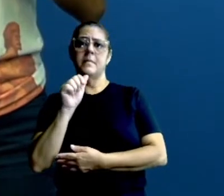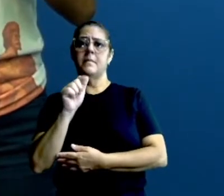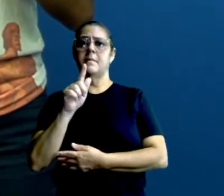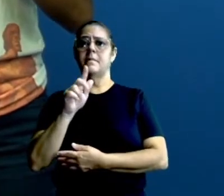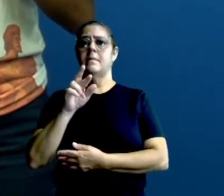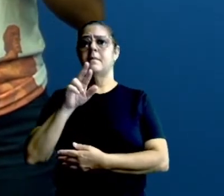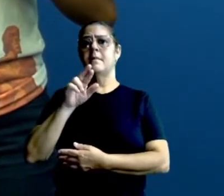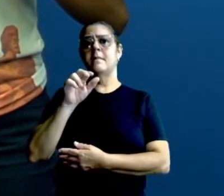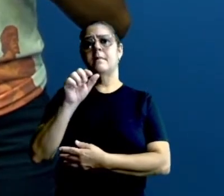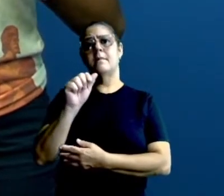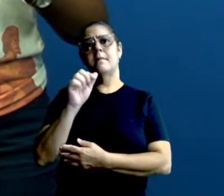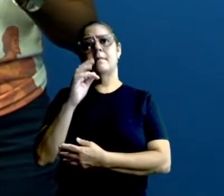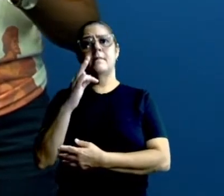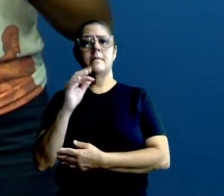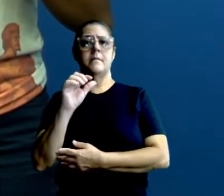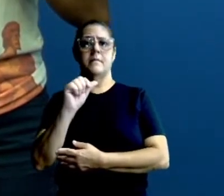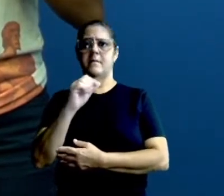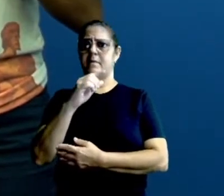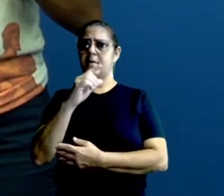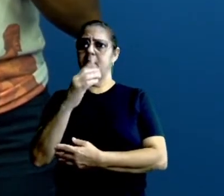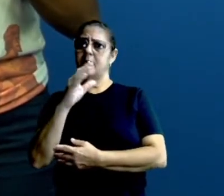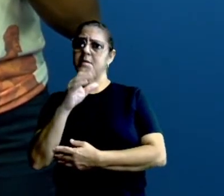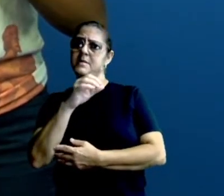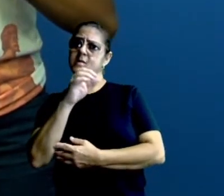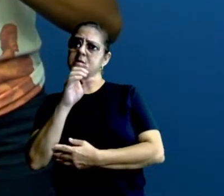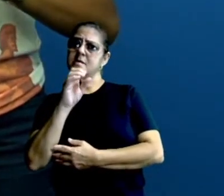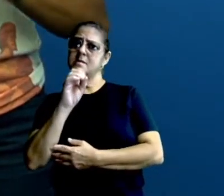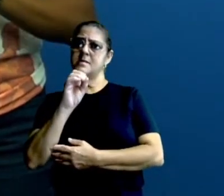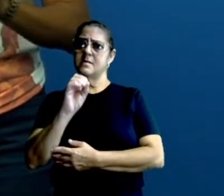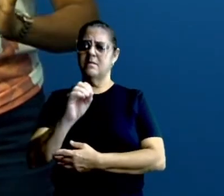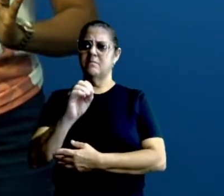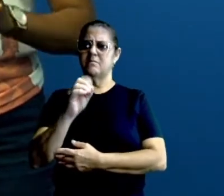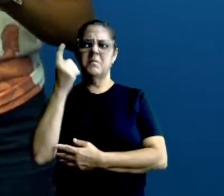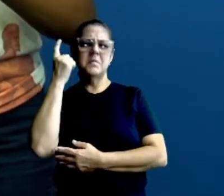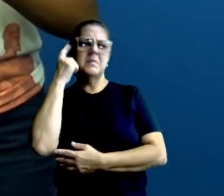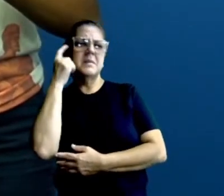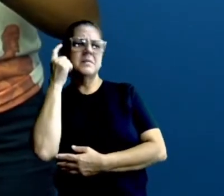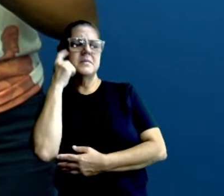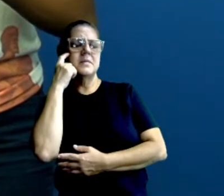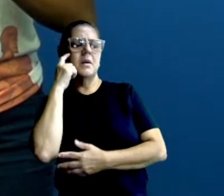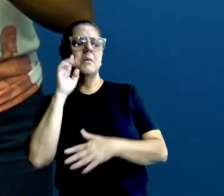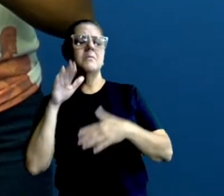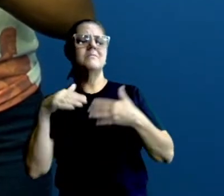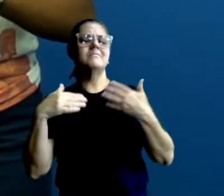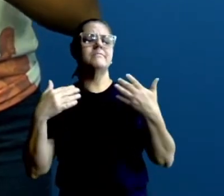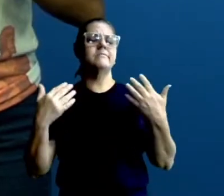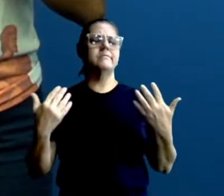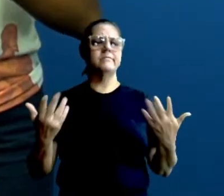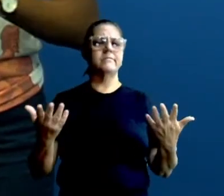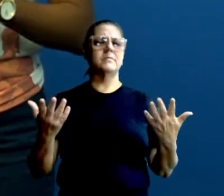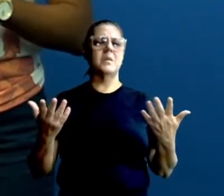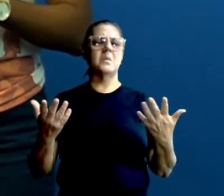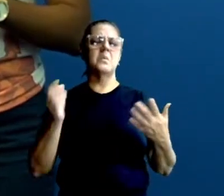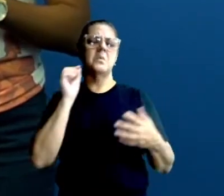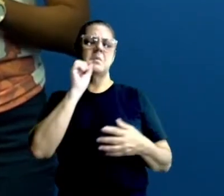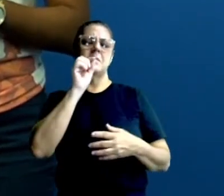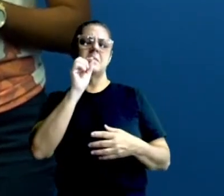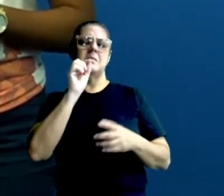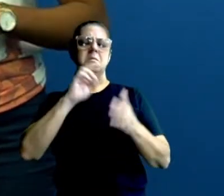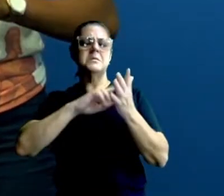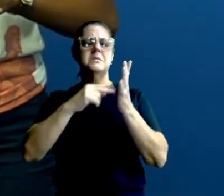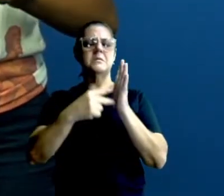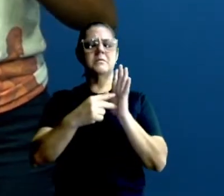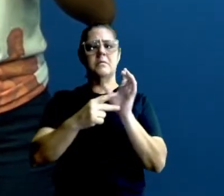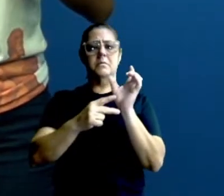será que você aí já conseguiu colocar o pensamento aí para funcionar e descobrir o que significa